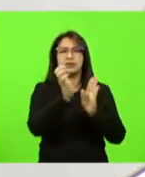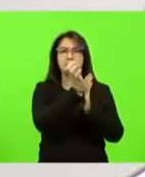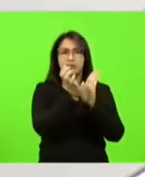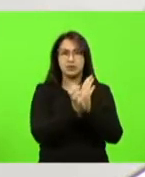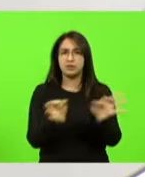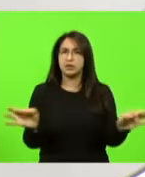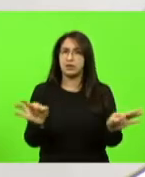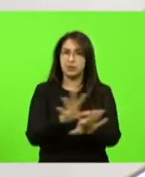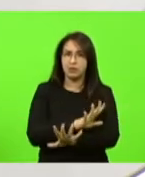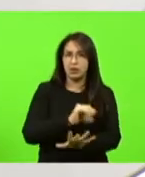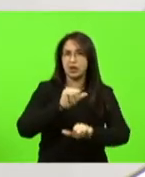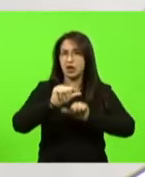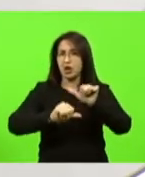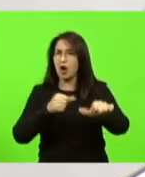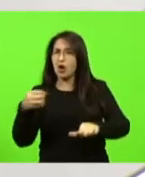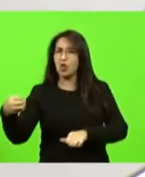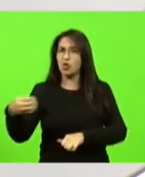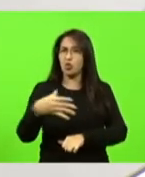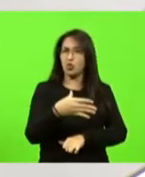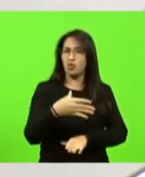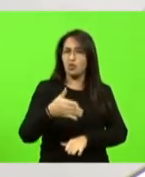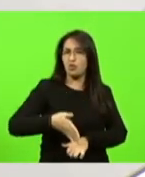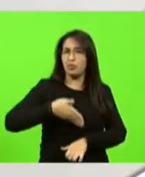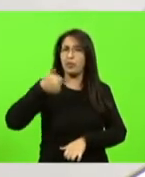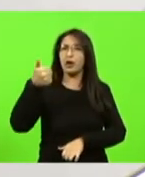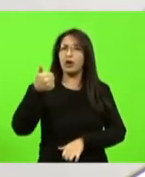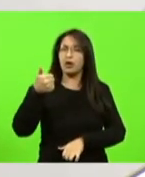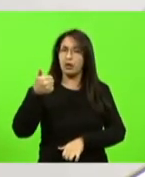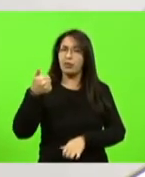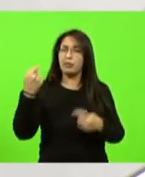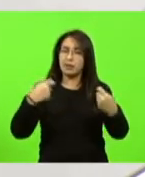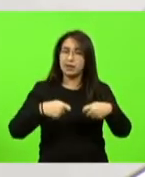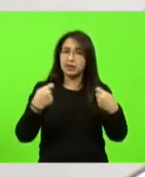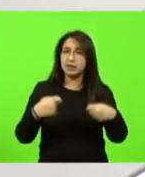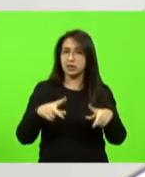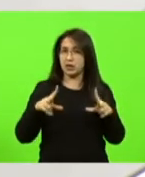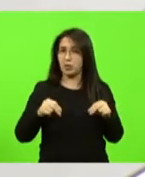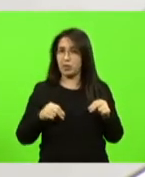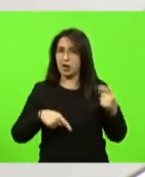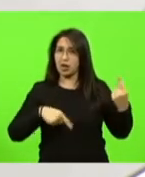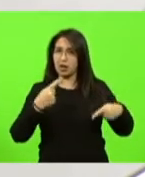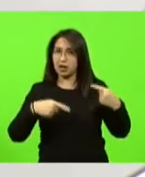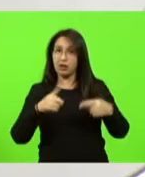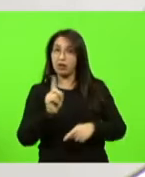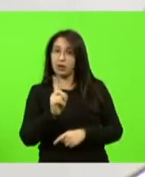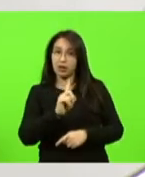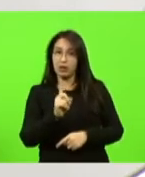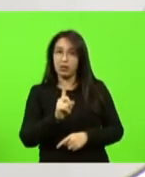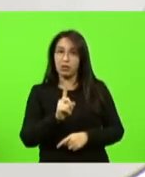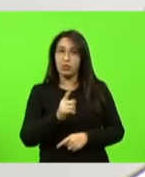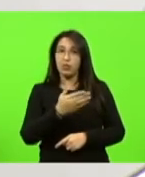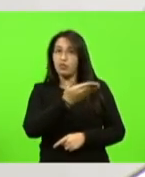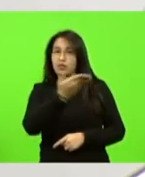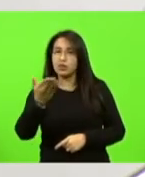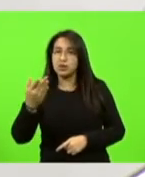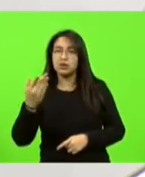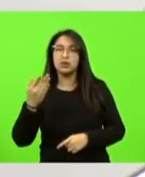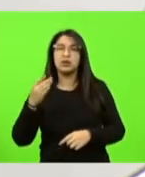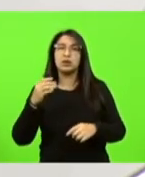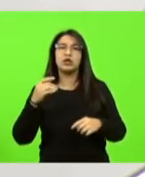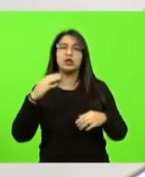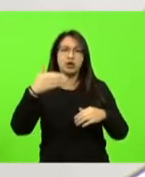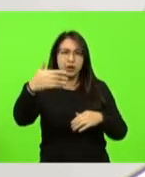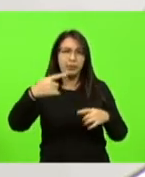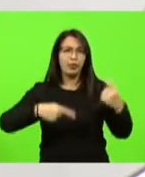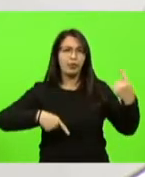que modernizar, não é o mérito que está em questão aqui. Outros deputados catarinenses, talvez depois venham trazer o debate de mérito aqui,